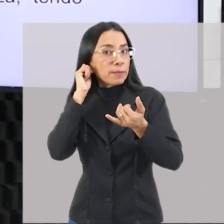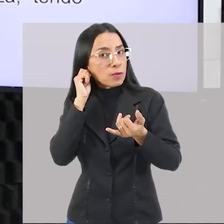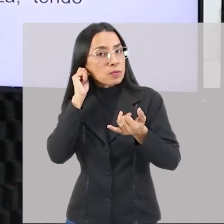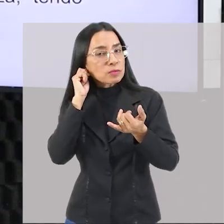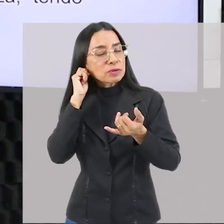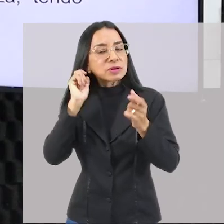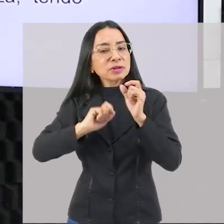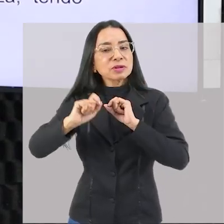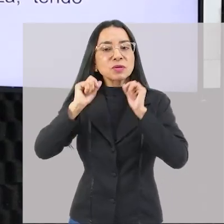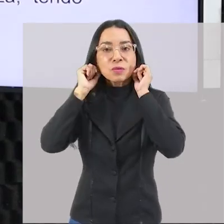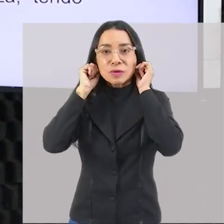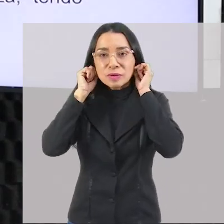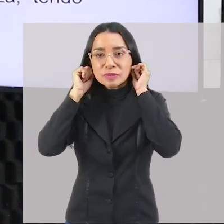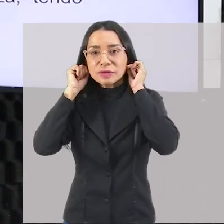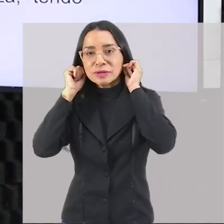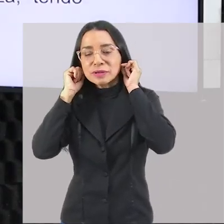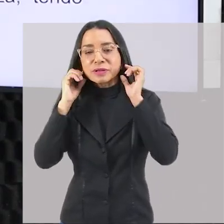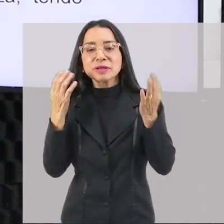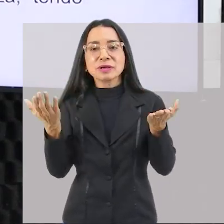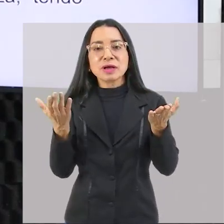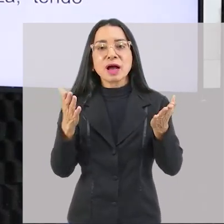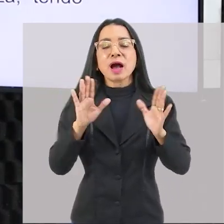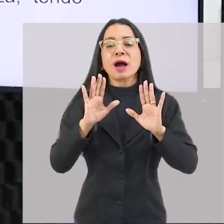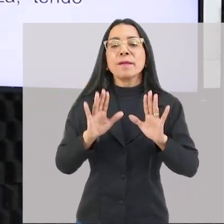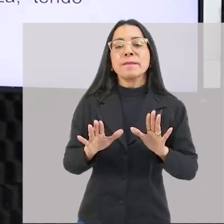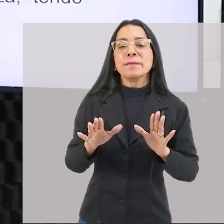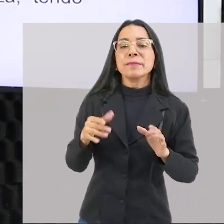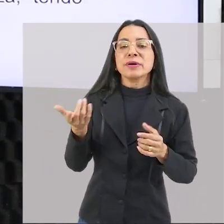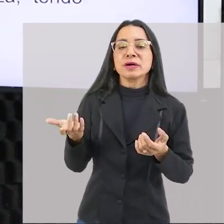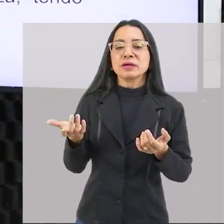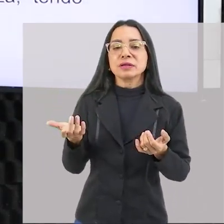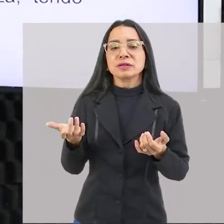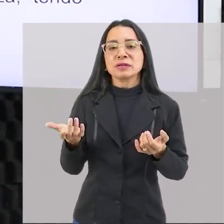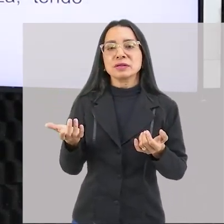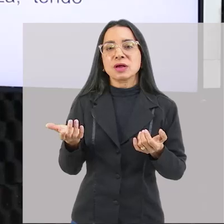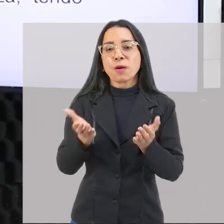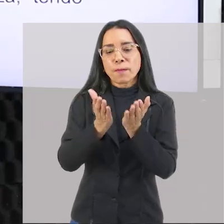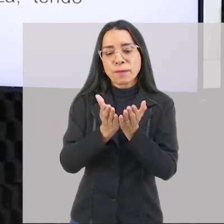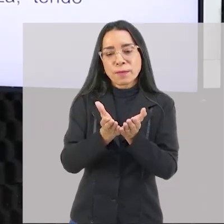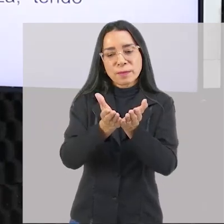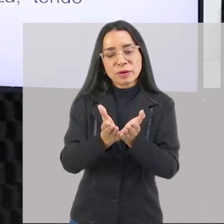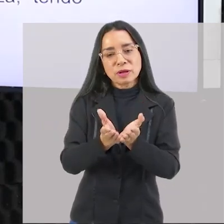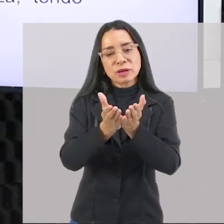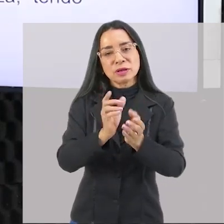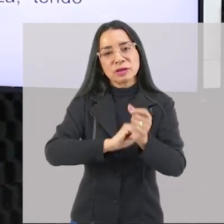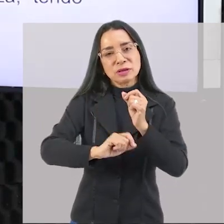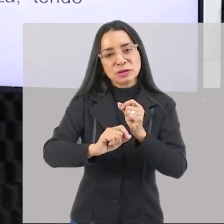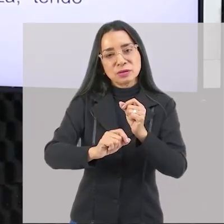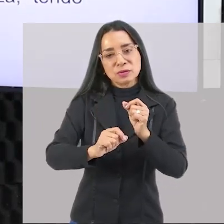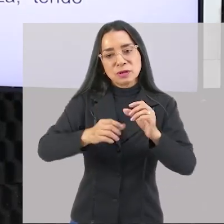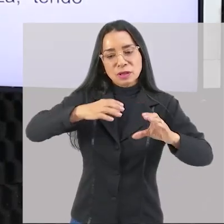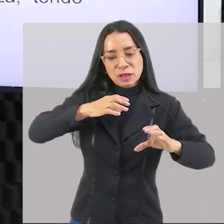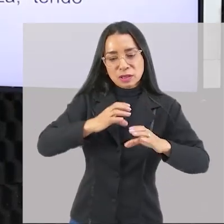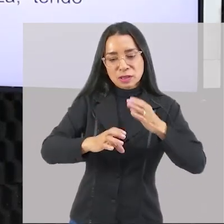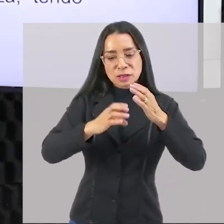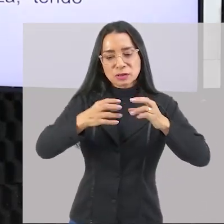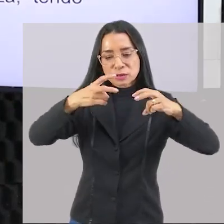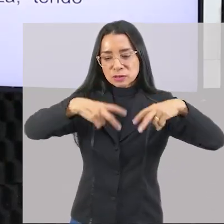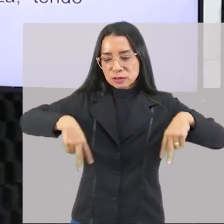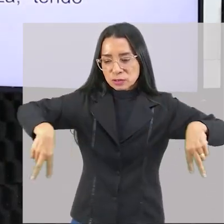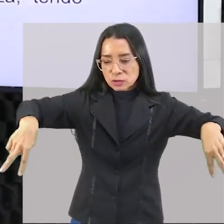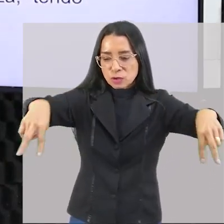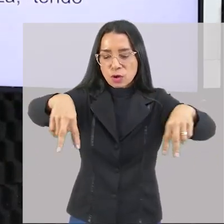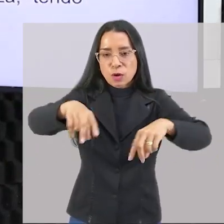lagarta na sua orelha. Só que na hora que cantava essa música, então, bom barquinho, essas cantigas de roda, elas